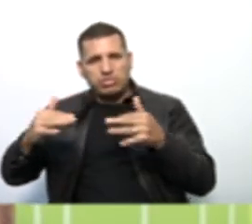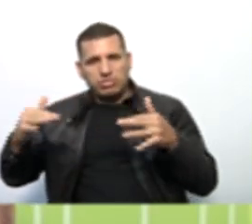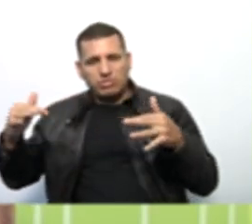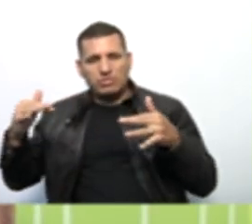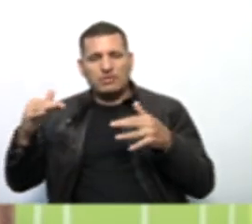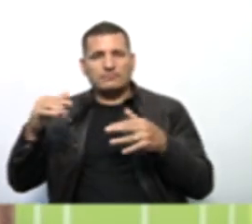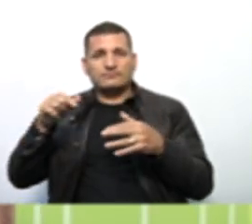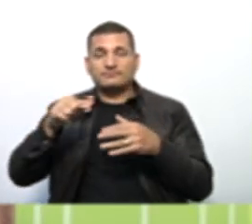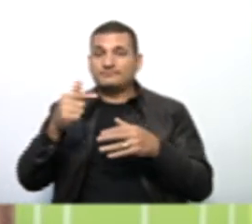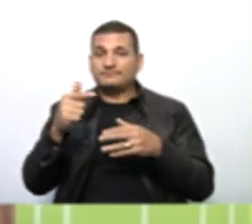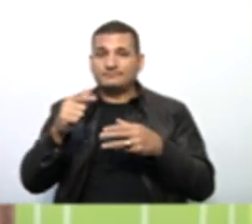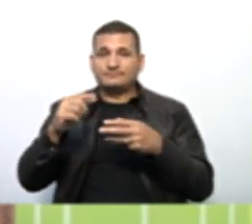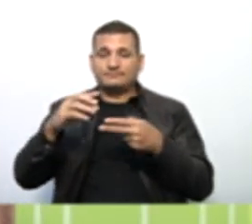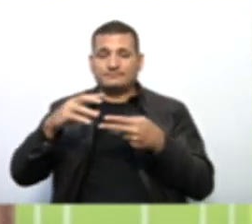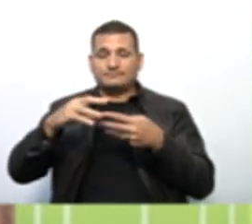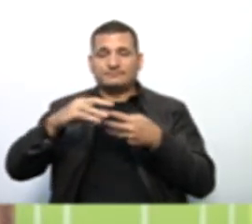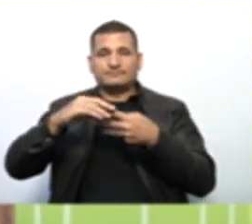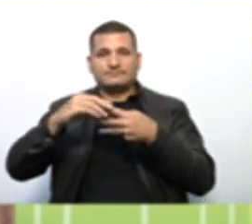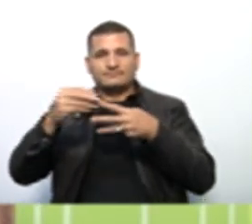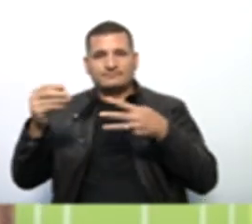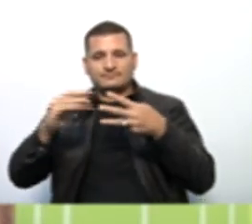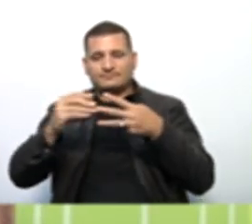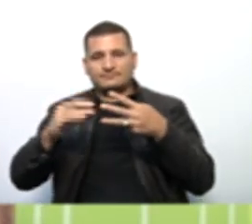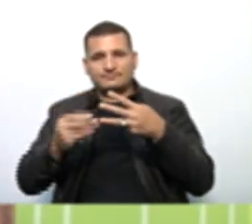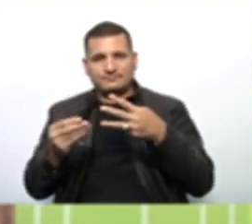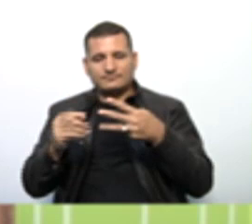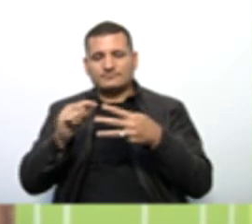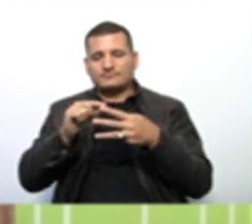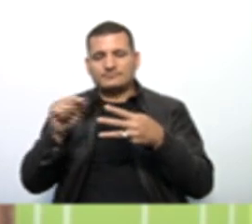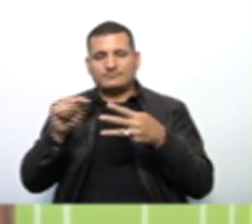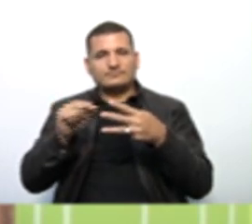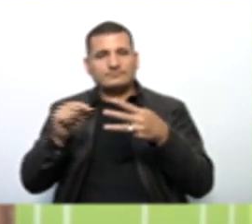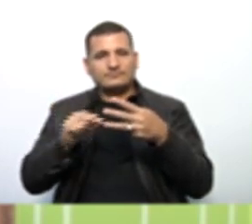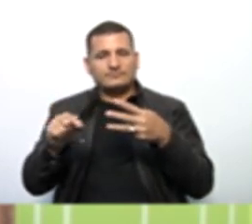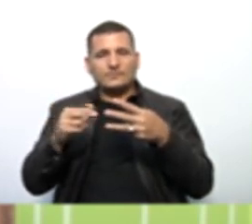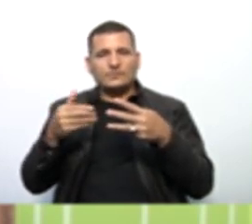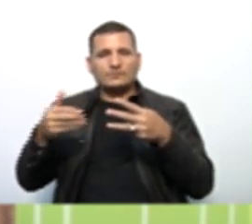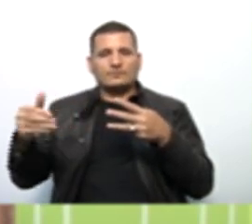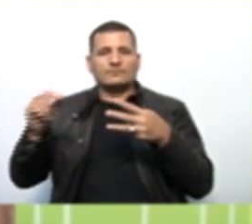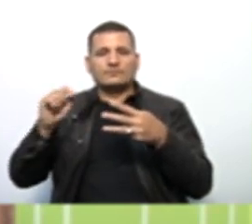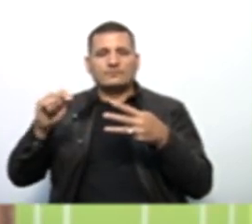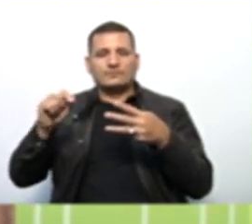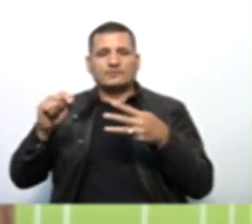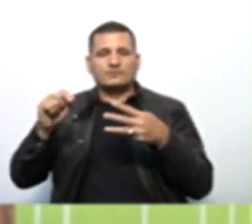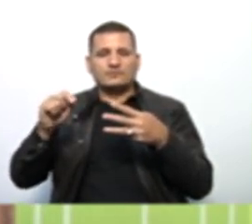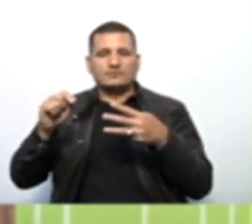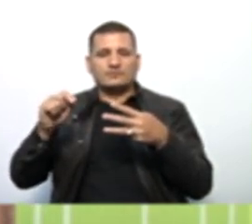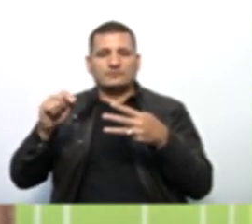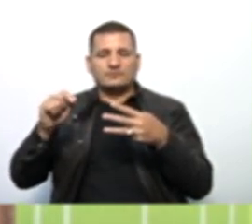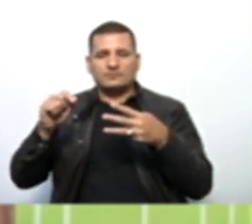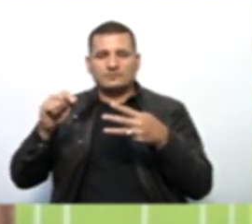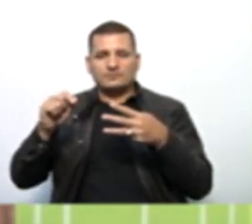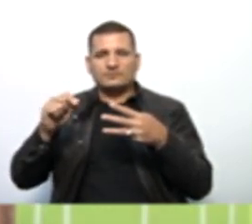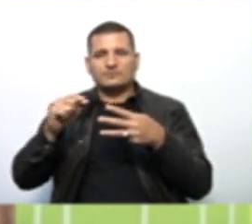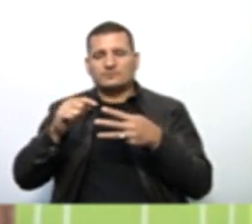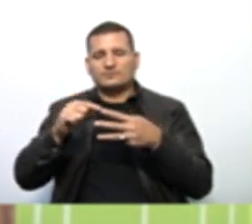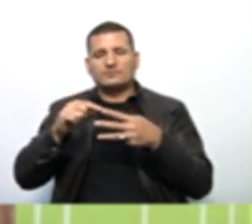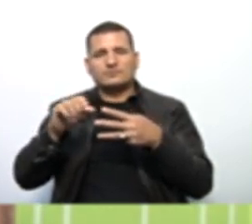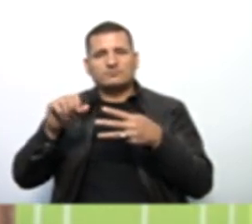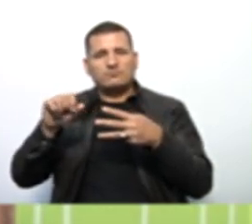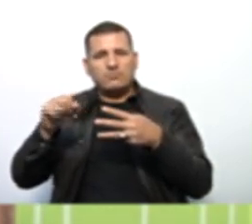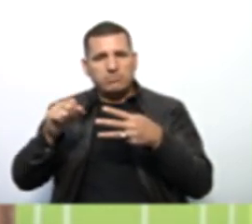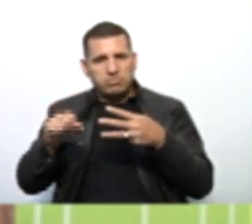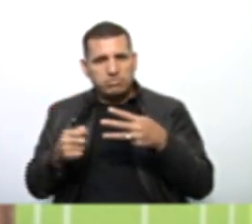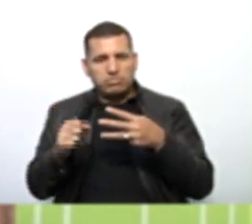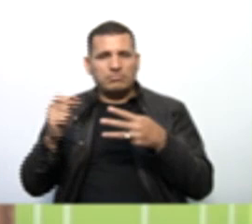não tem uma camada protetora os fios onde passa aquela corrente elétrica vai começar a sofrer danos não